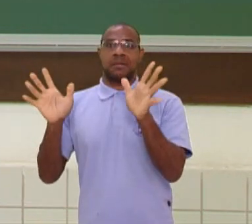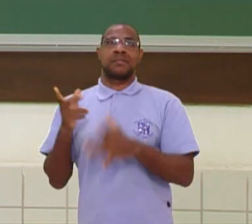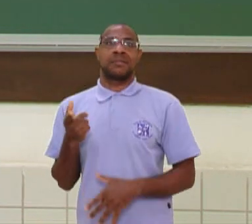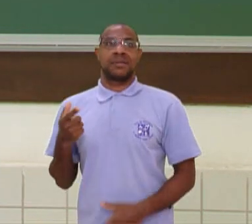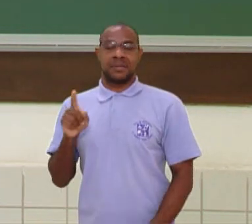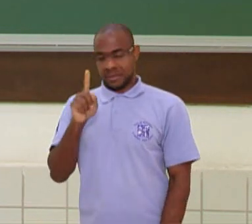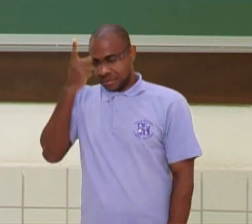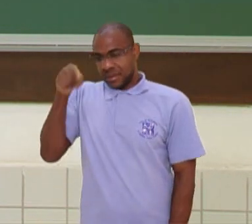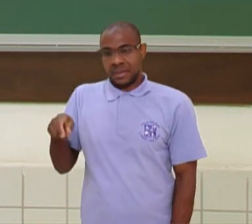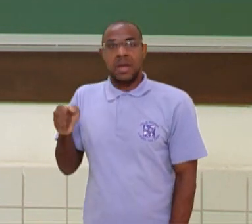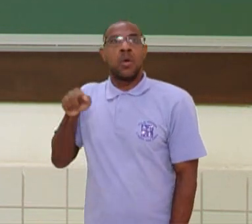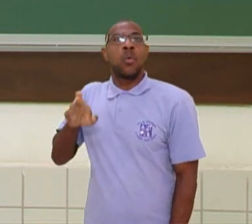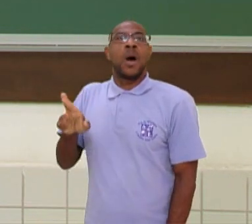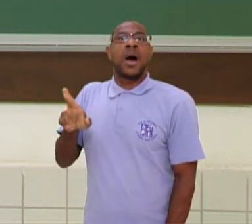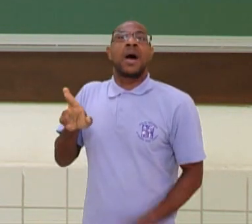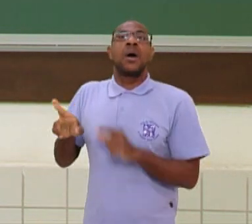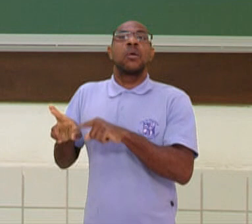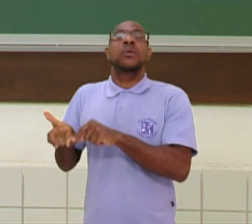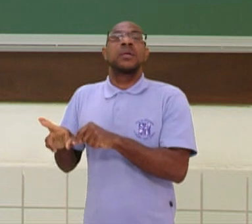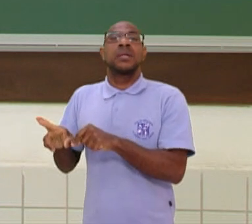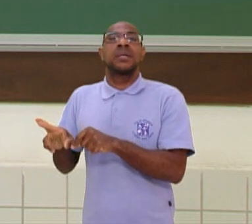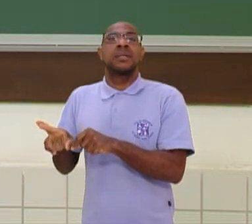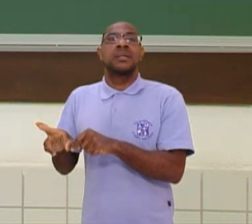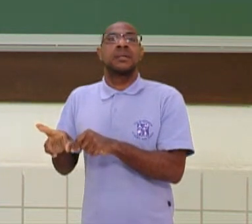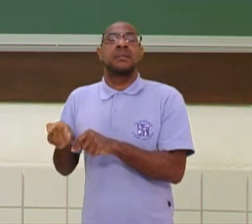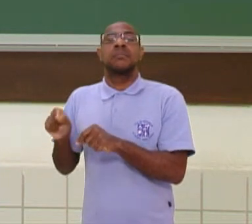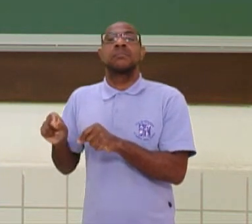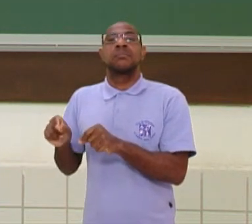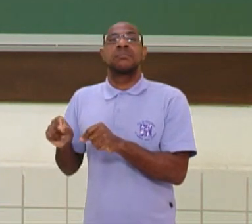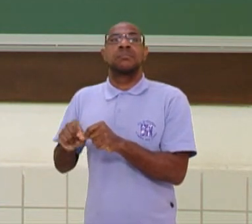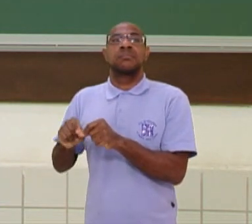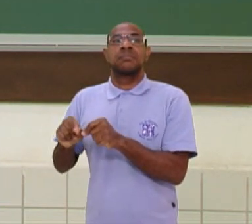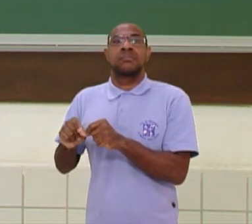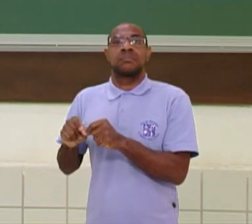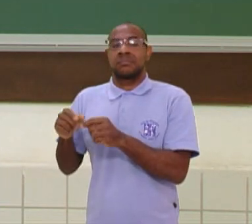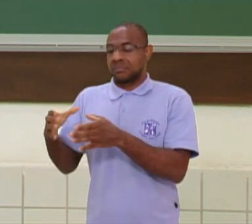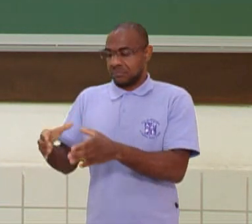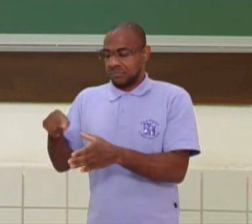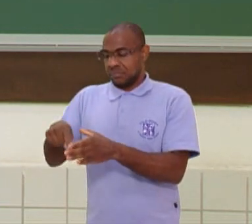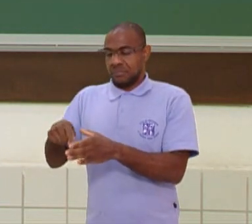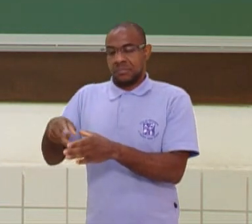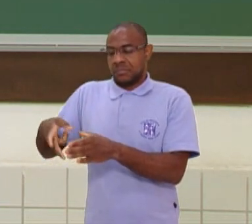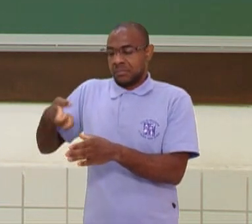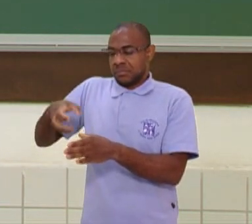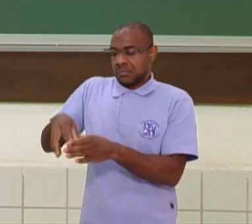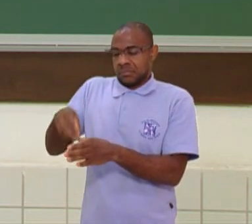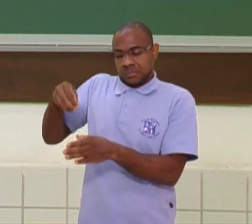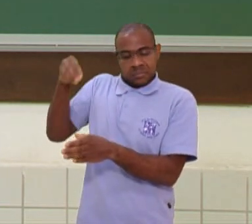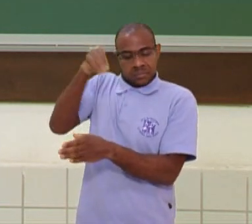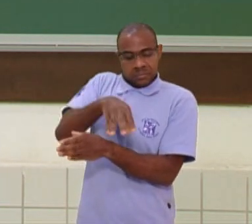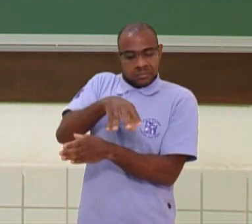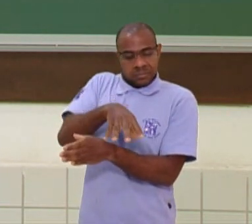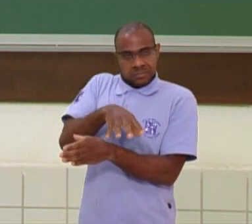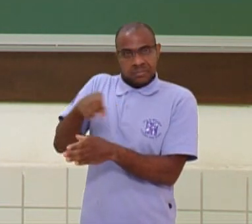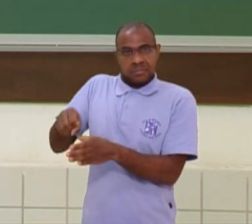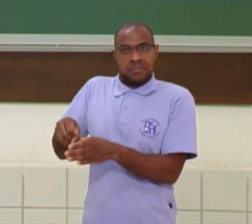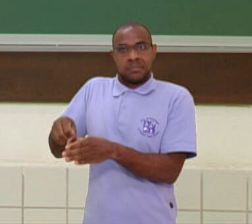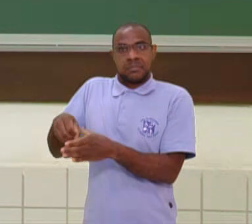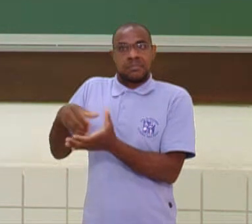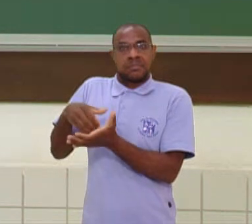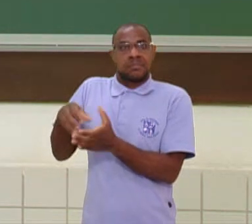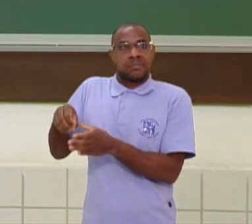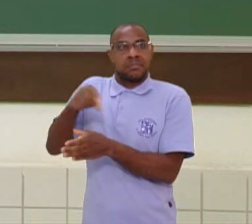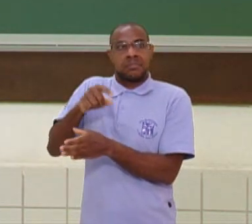que tem ali é o ar, que vai fazer esse caminho intermediário, saindo do objeto que está se movimentando, está oscilando, está produzindo barulho, vamos